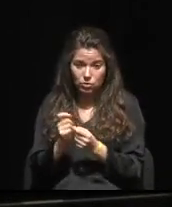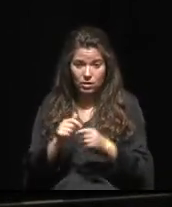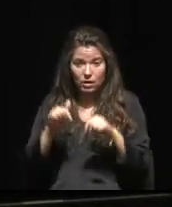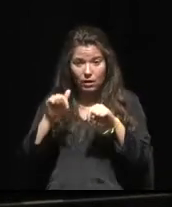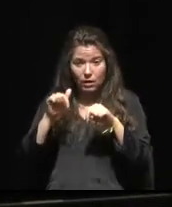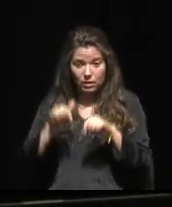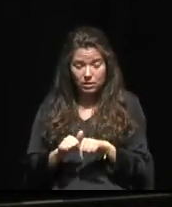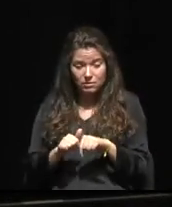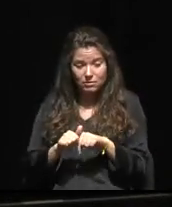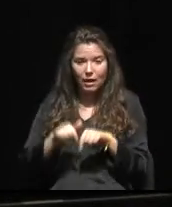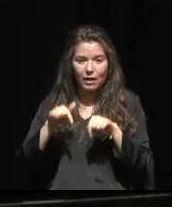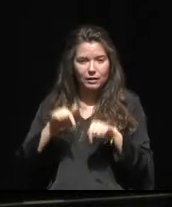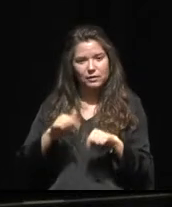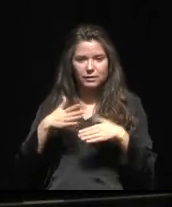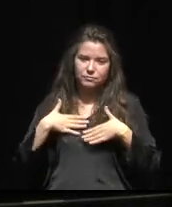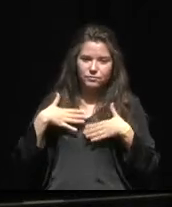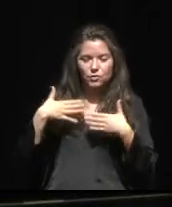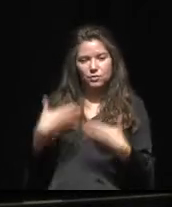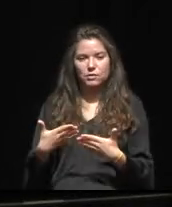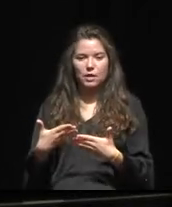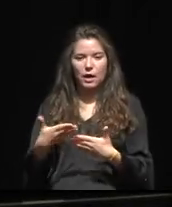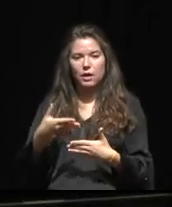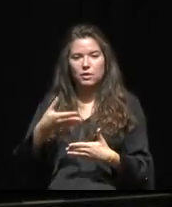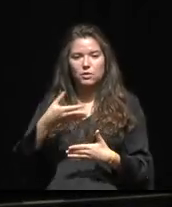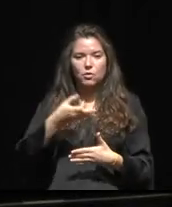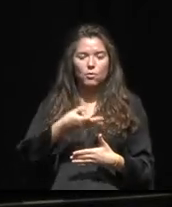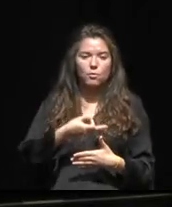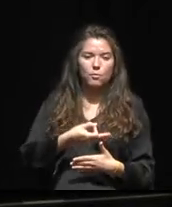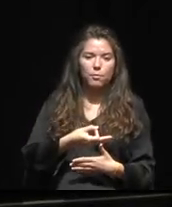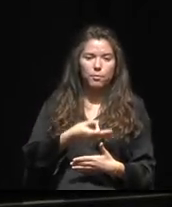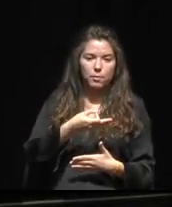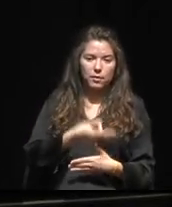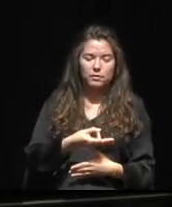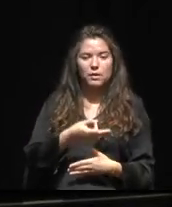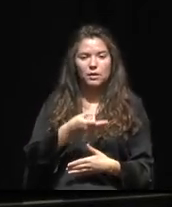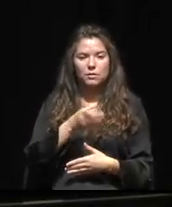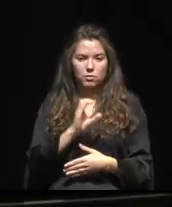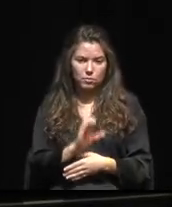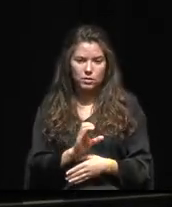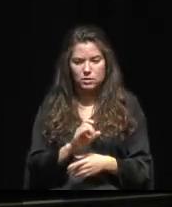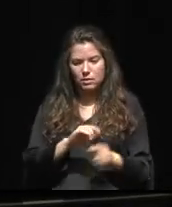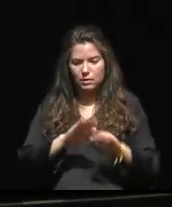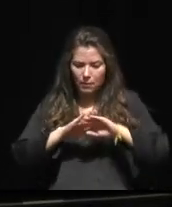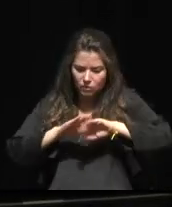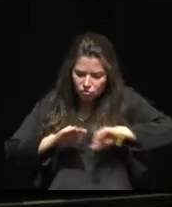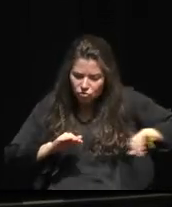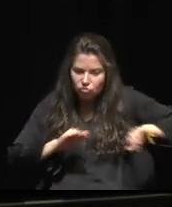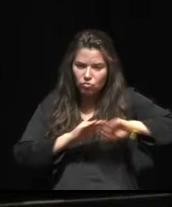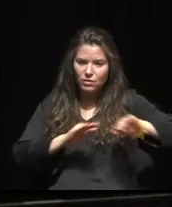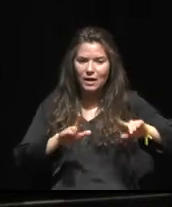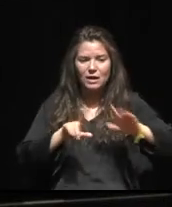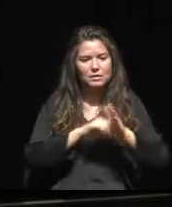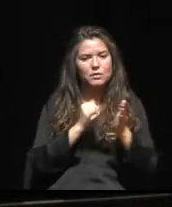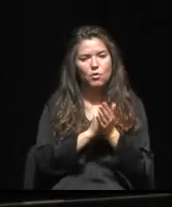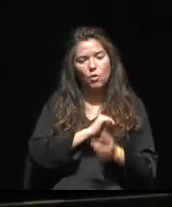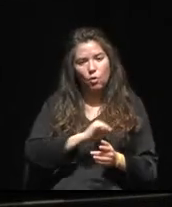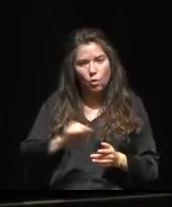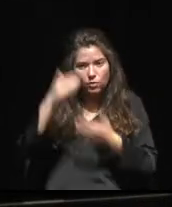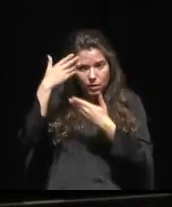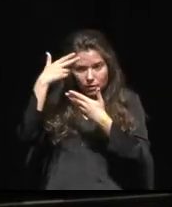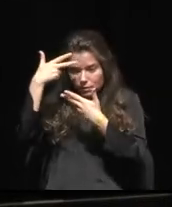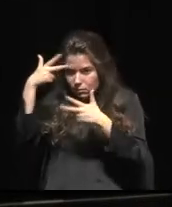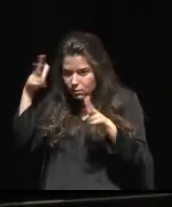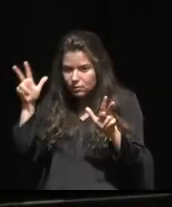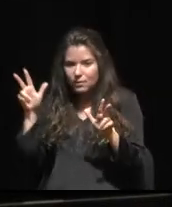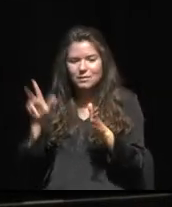é isto que é aqui que está a motivação do Partido Comunista e a motivação da Extrema esquerda está sempre contra as democracias liberais está